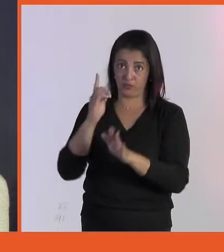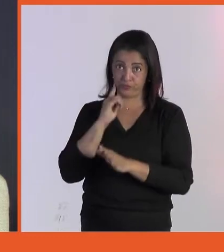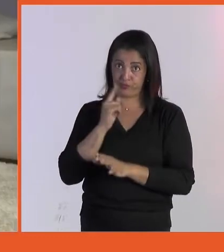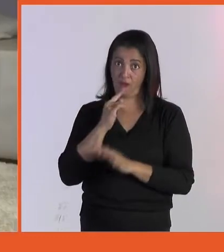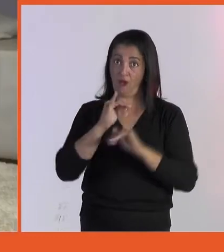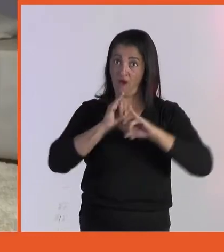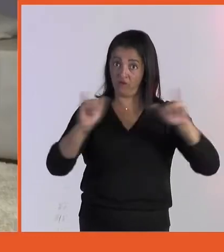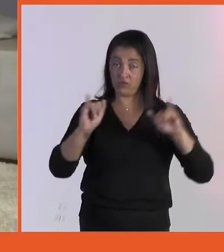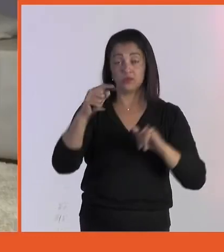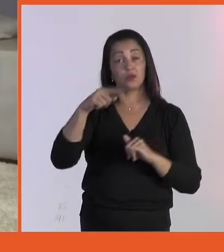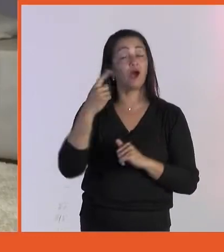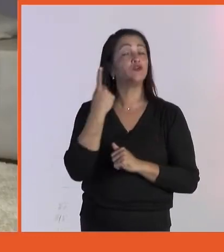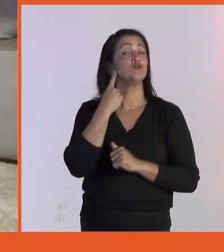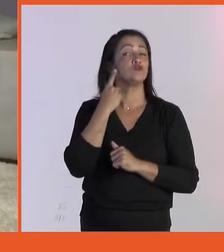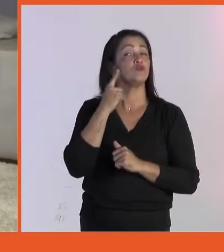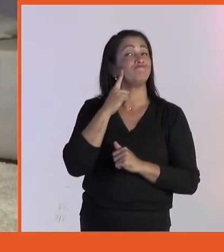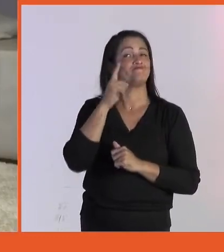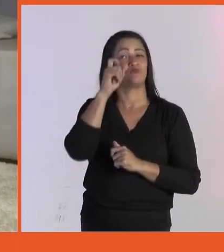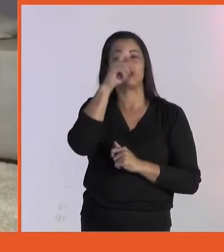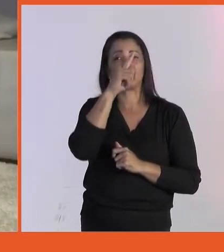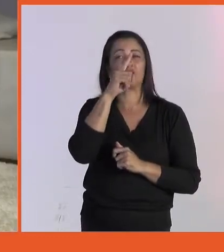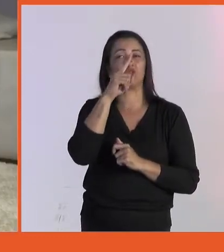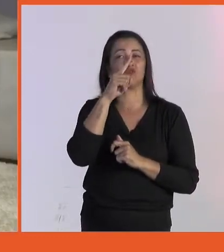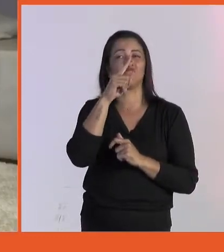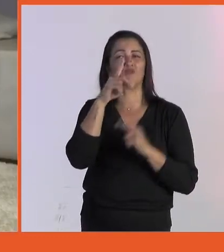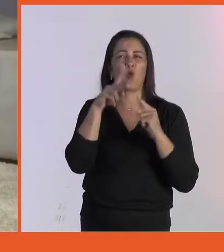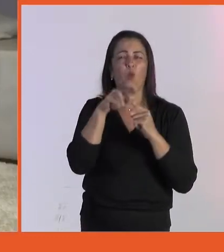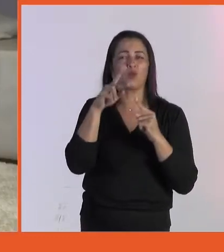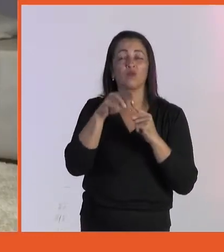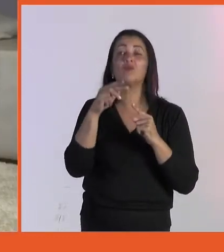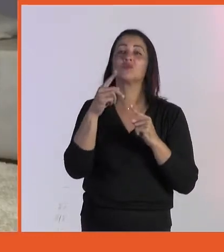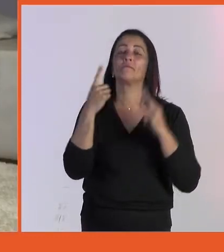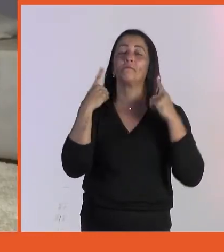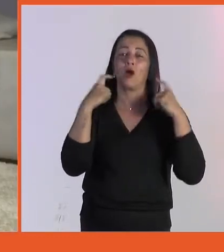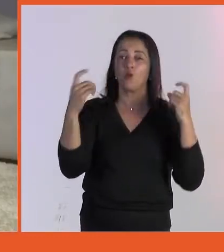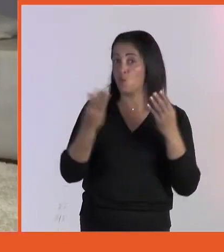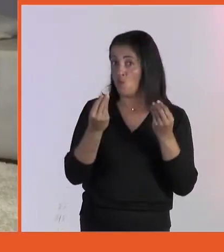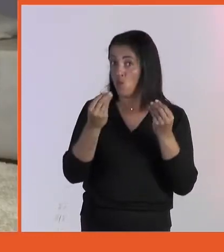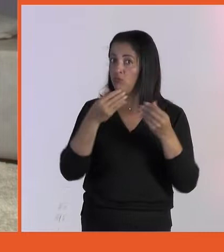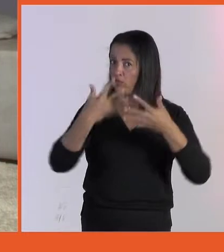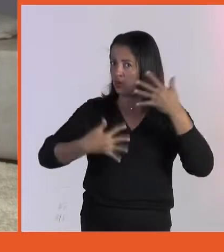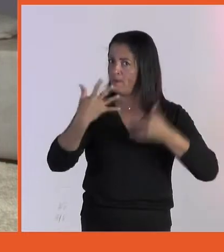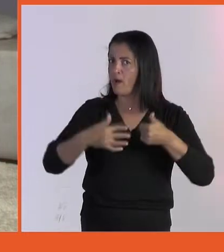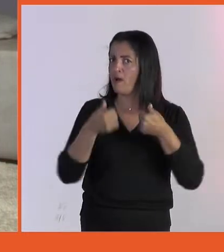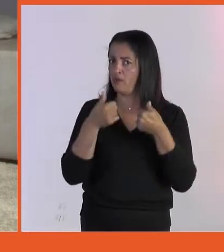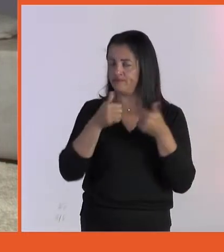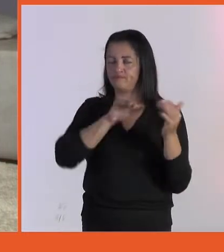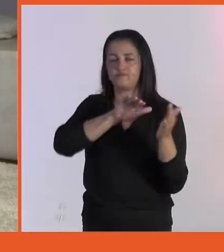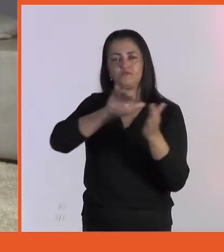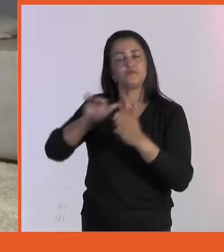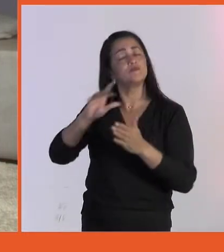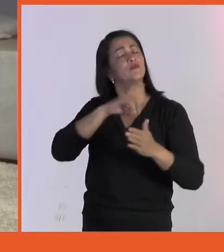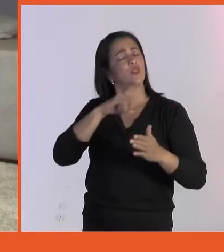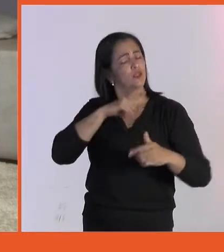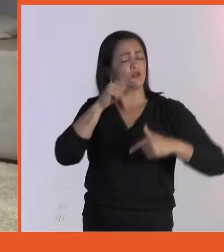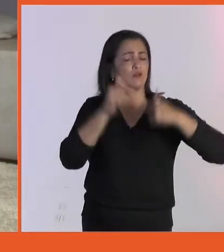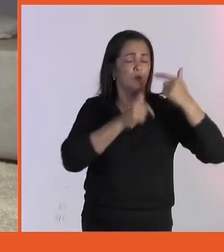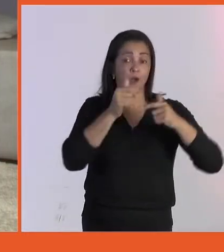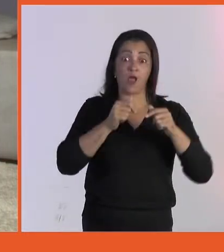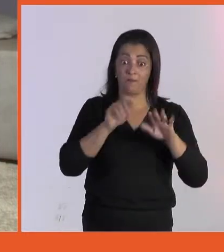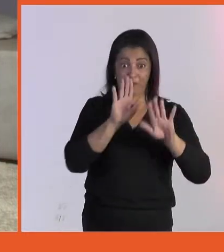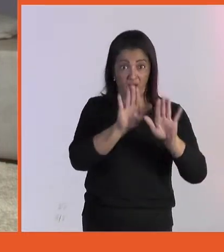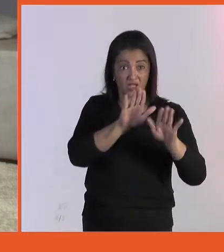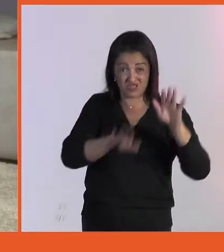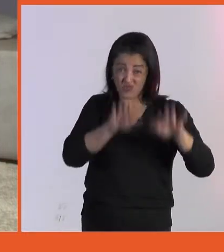eu acho que o grande lance que aconteceu com a gente foi exatamente isso, assim. A partir do momento que a gente entrou no YouTube e a gente começou também a mostrar a nossa vida